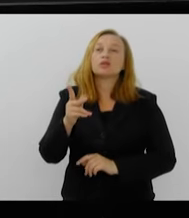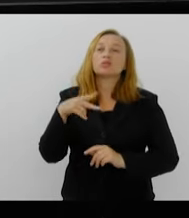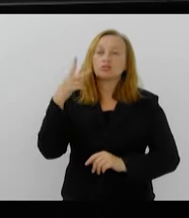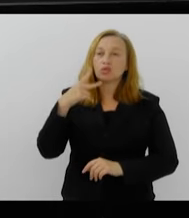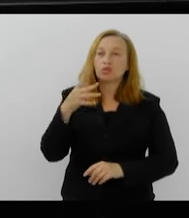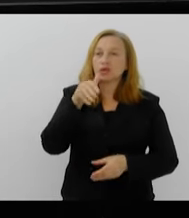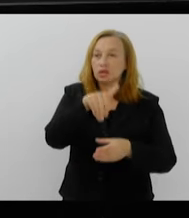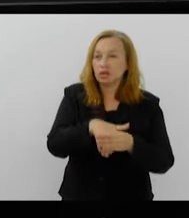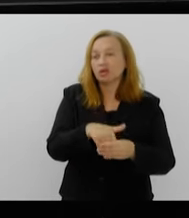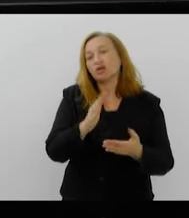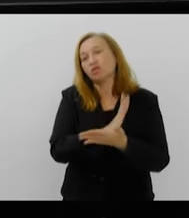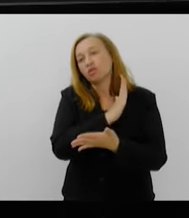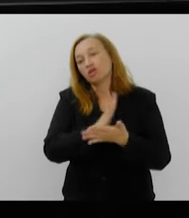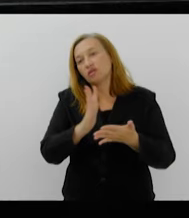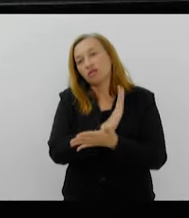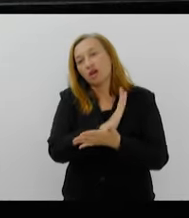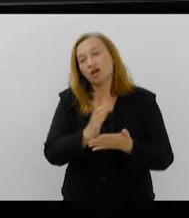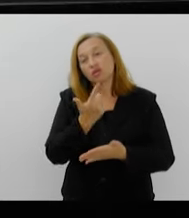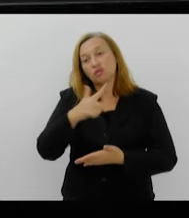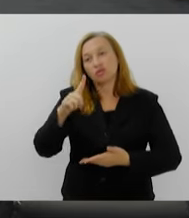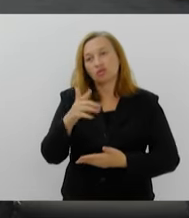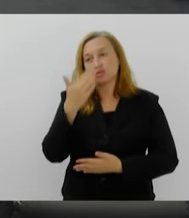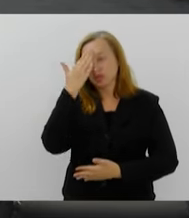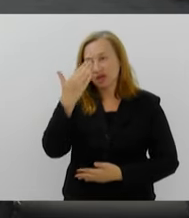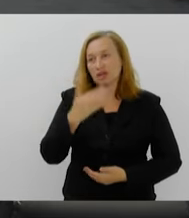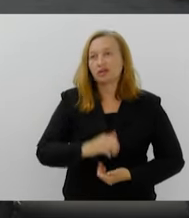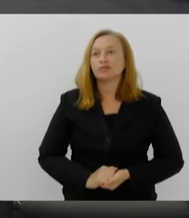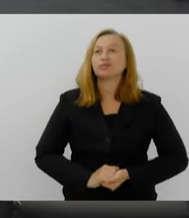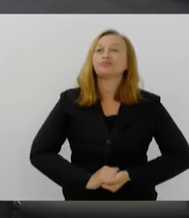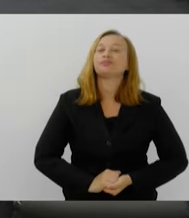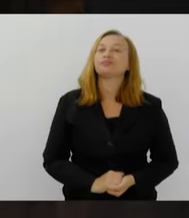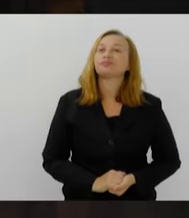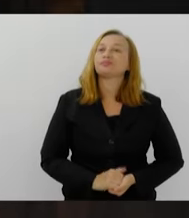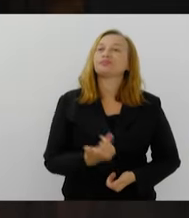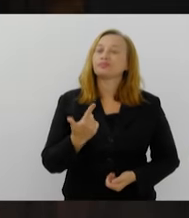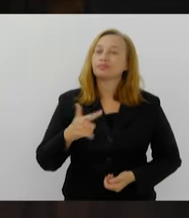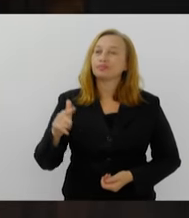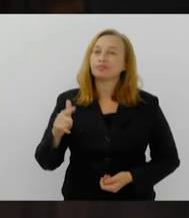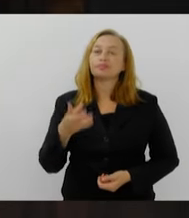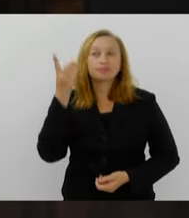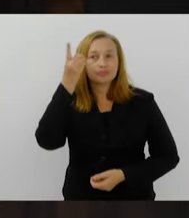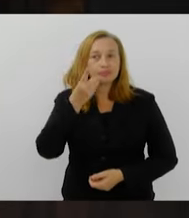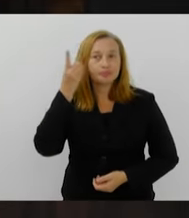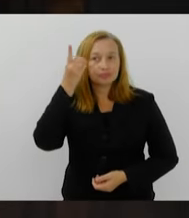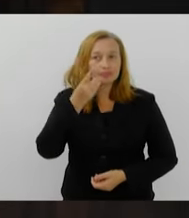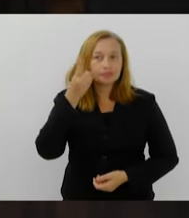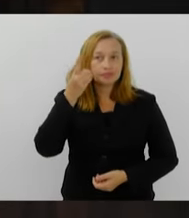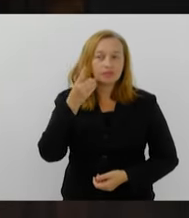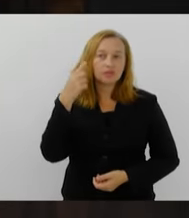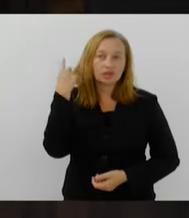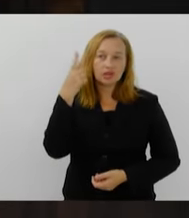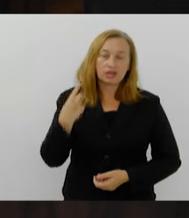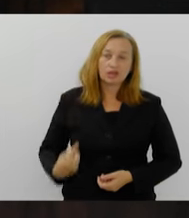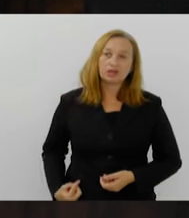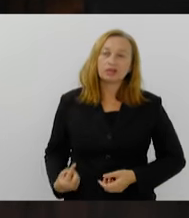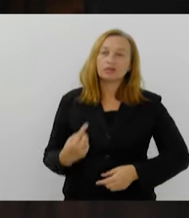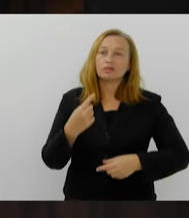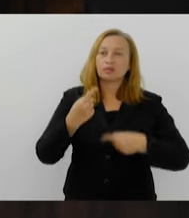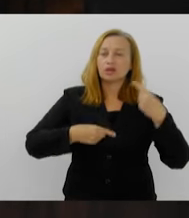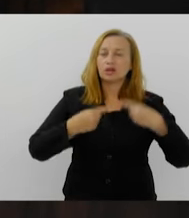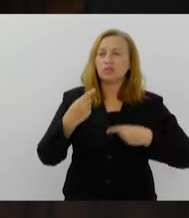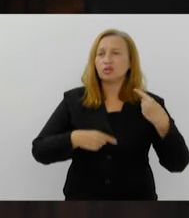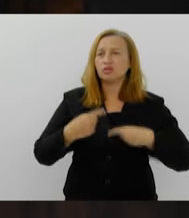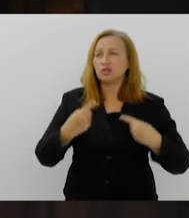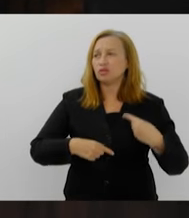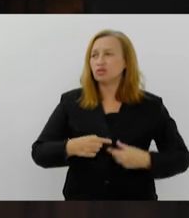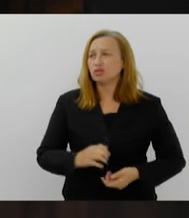eleitoral de muitos outros. Muito obrigada. Próximo orador inscrito, a nova deputada Dani Balbi, para discutir. Vossa Excelência